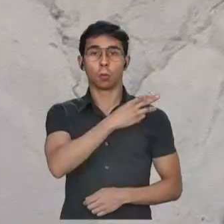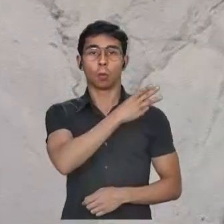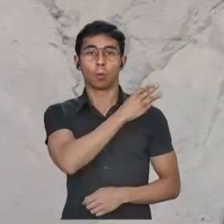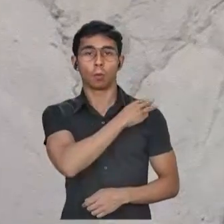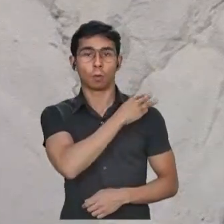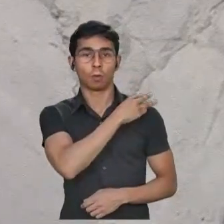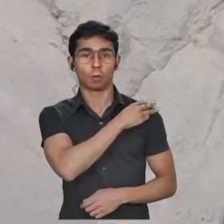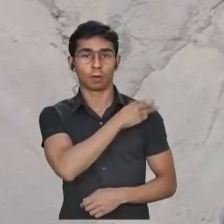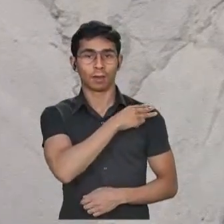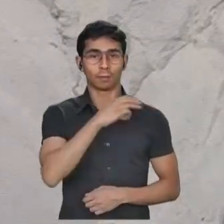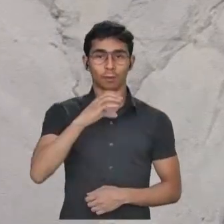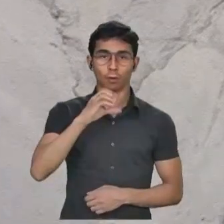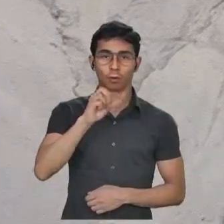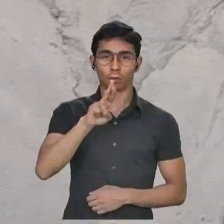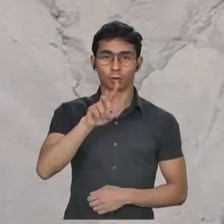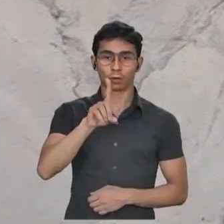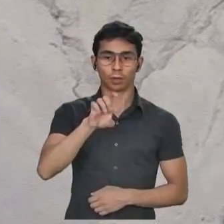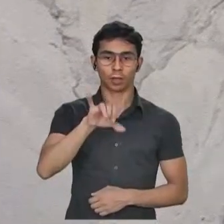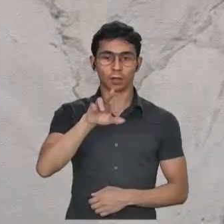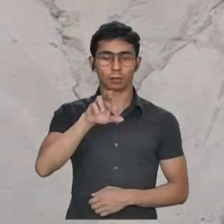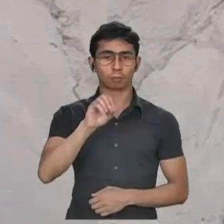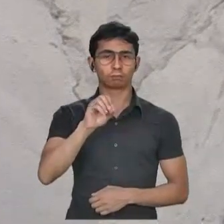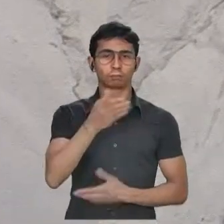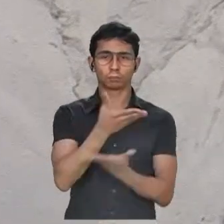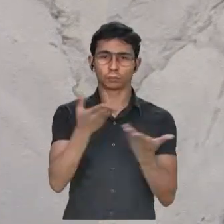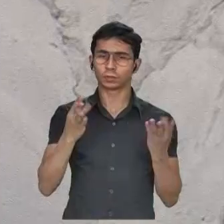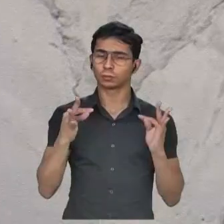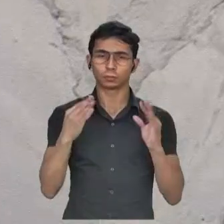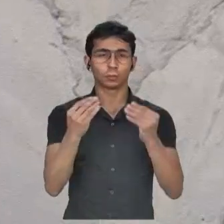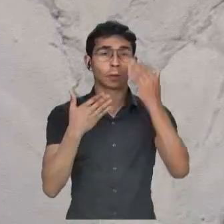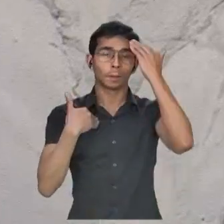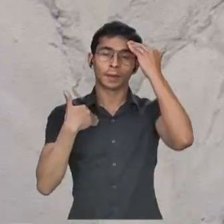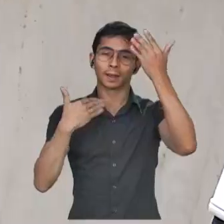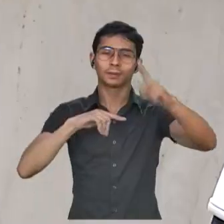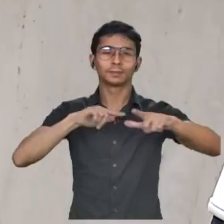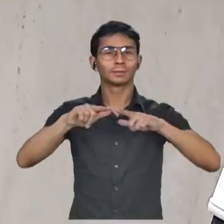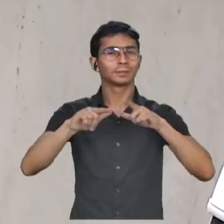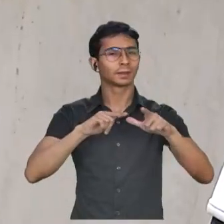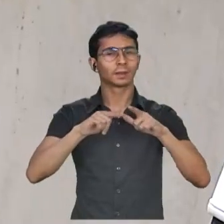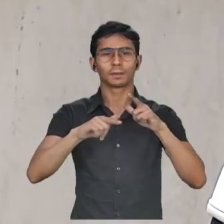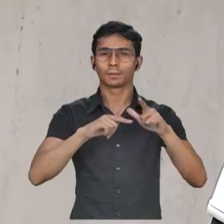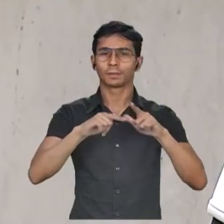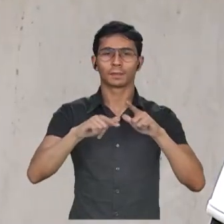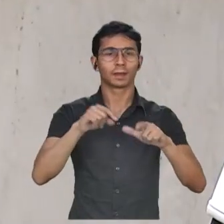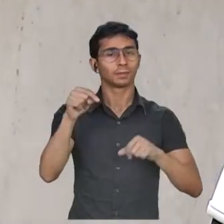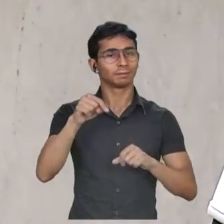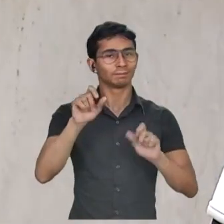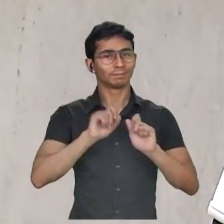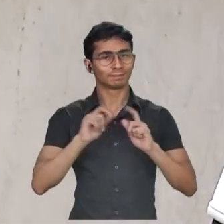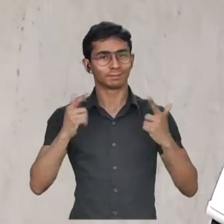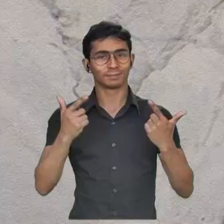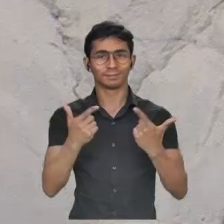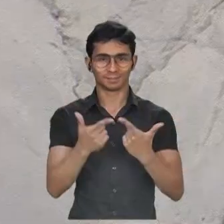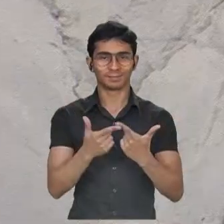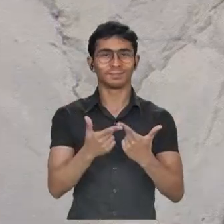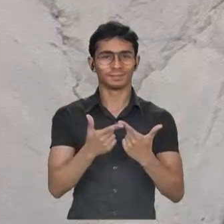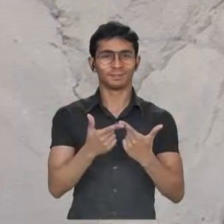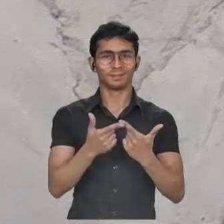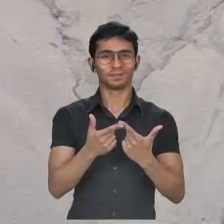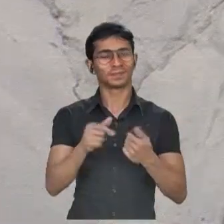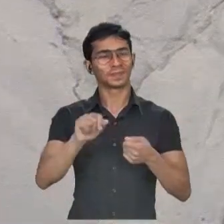muito obrigado pelos serviços que tem prestado a a assembléia através da nossa assessoria